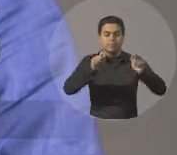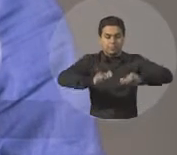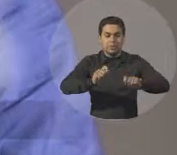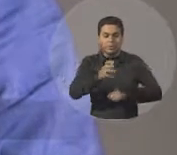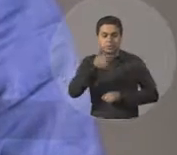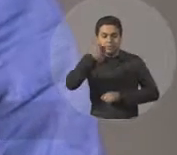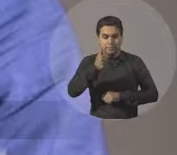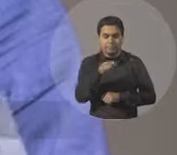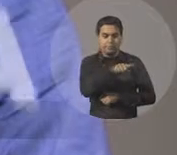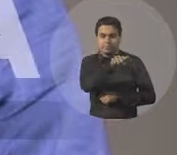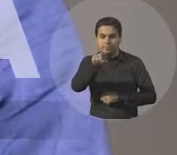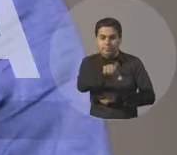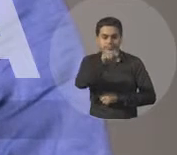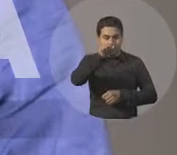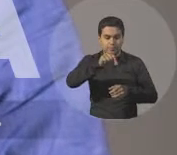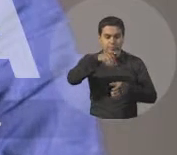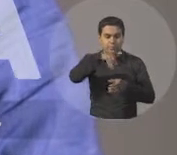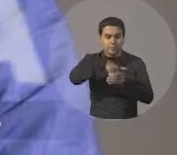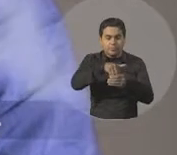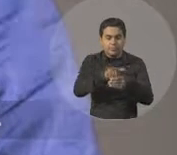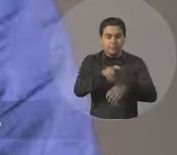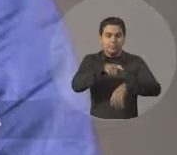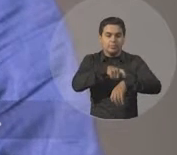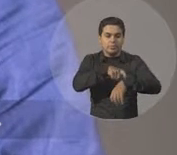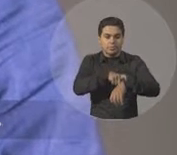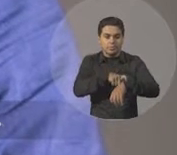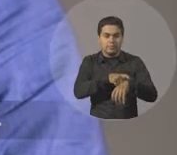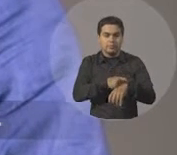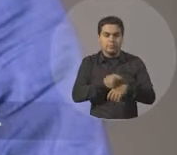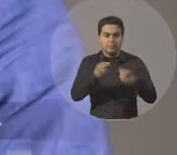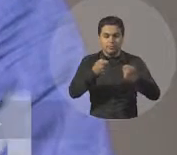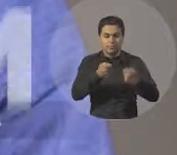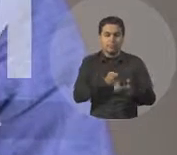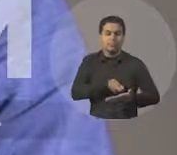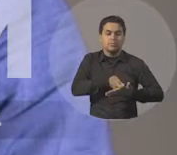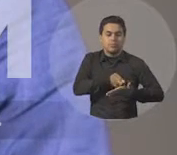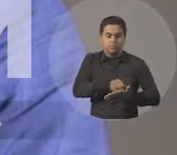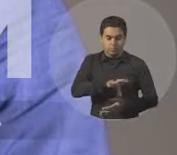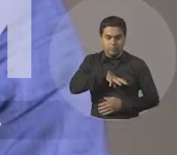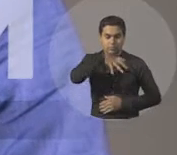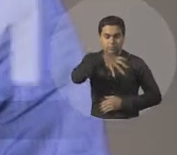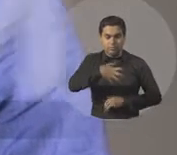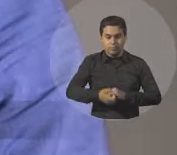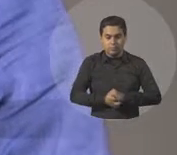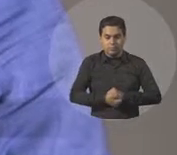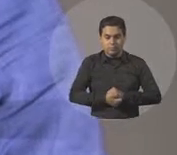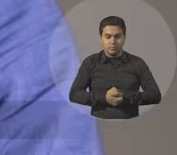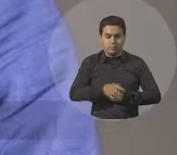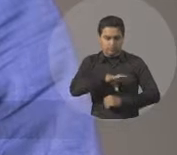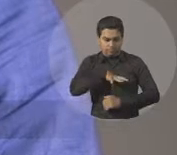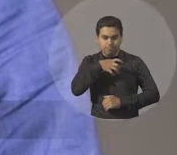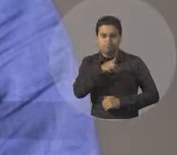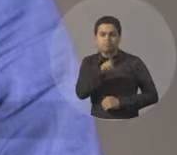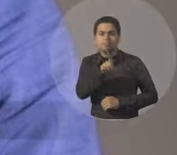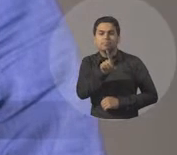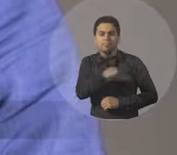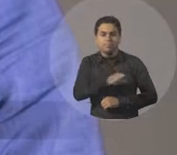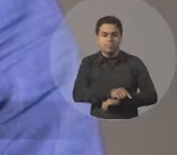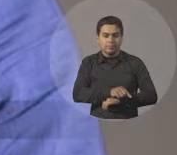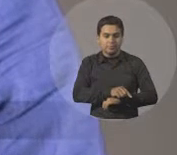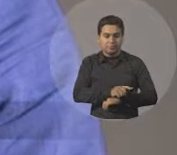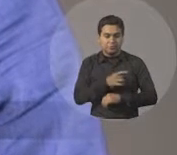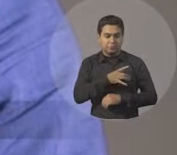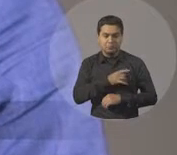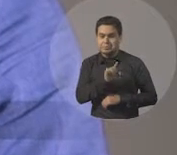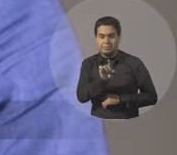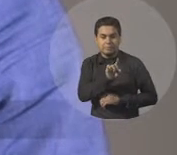mais e escolhe pela mudança, nesse momento você está tendo um ato de coragem. Coragem? É não ter um